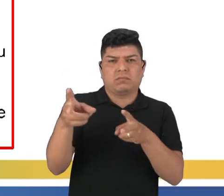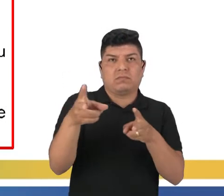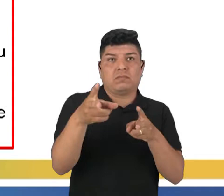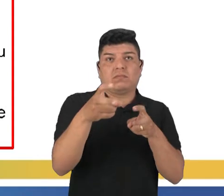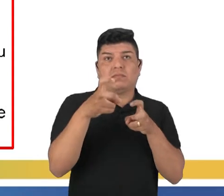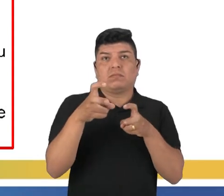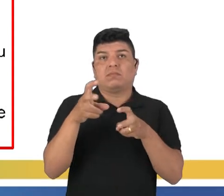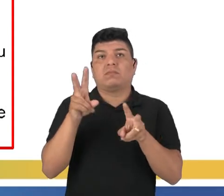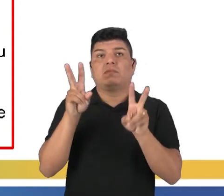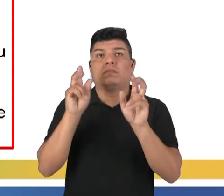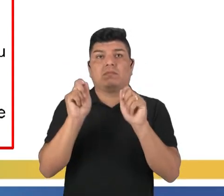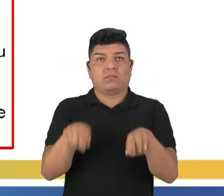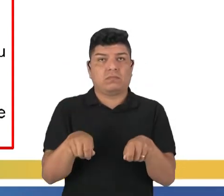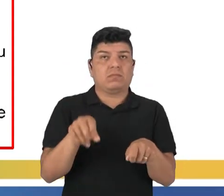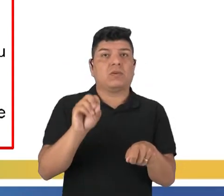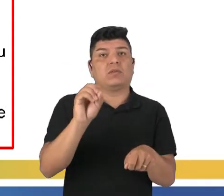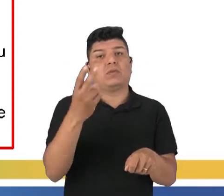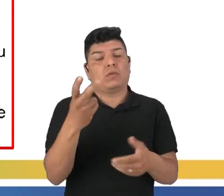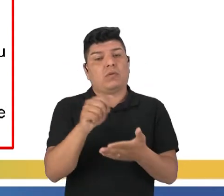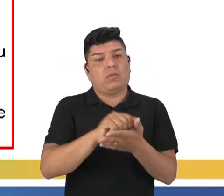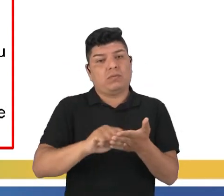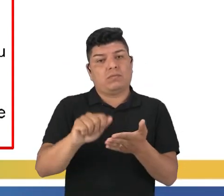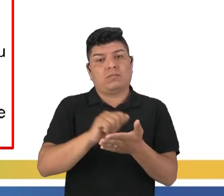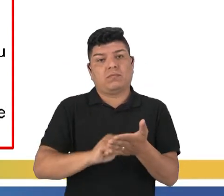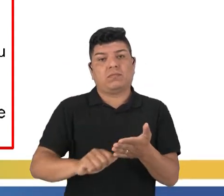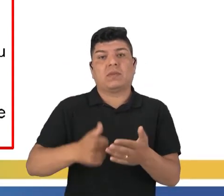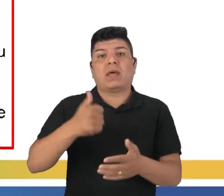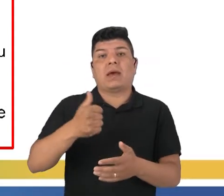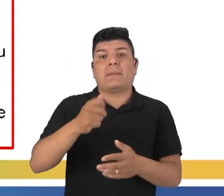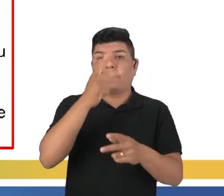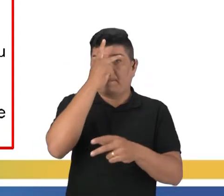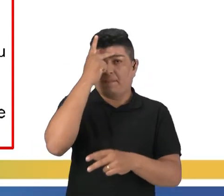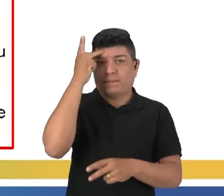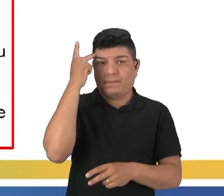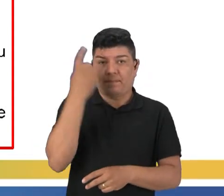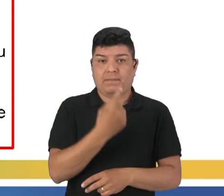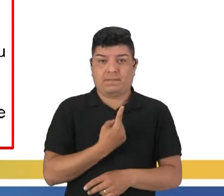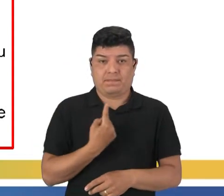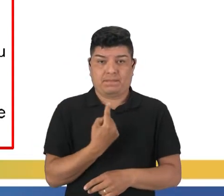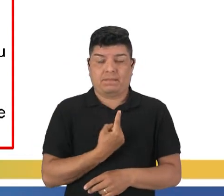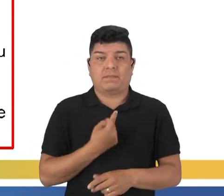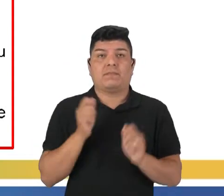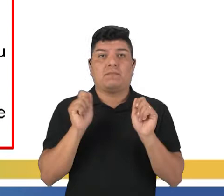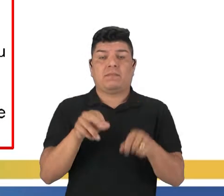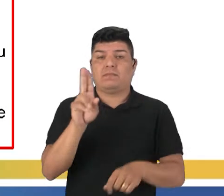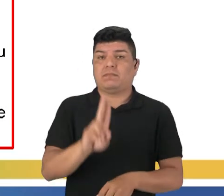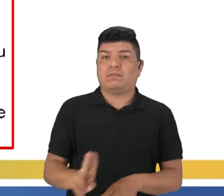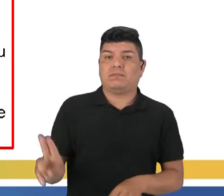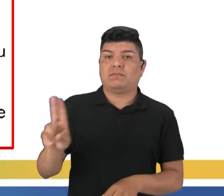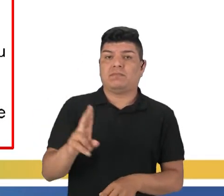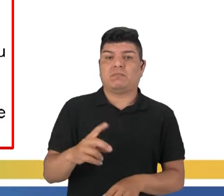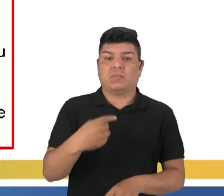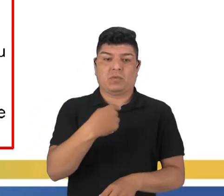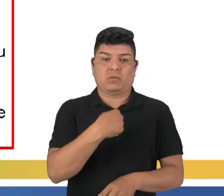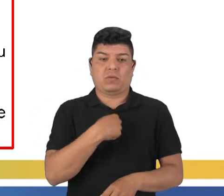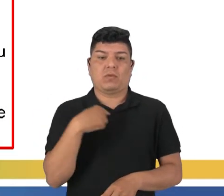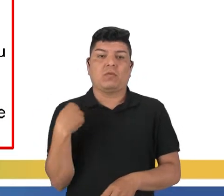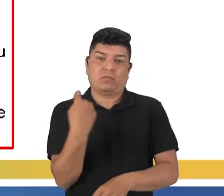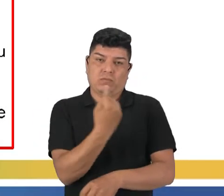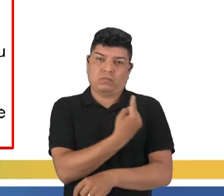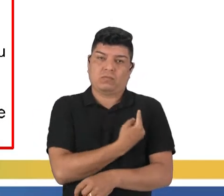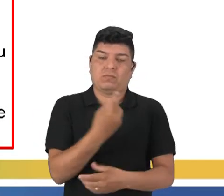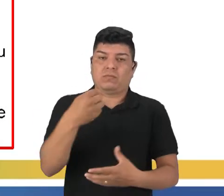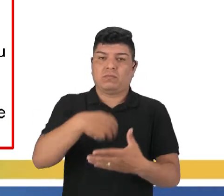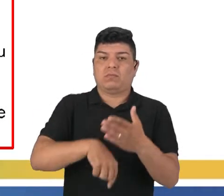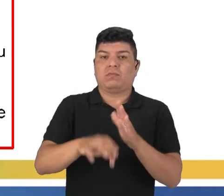né, ele pode ou não ser escrito em primeira pessoa, do singular, tá certo? Pode utilizar ali o eu ou o nós dentro daquele